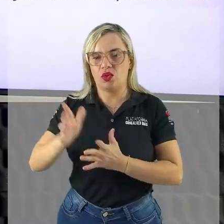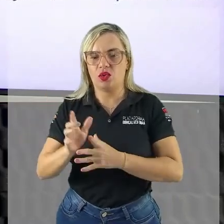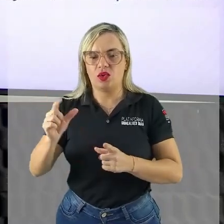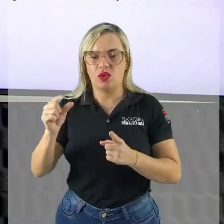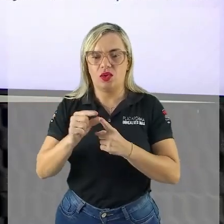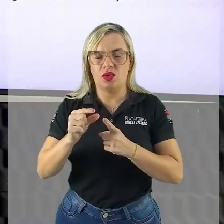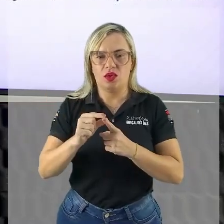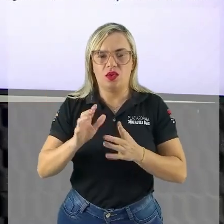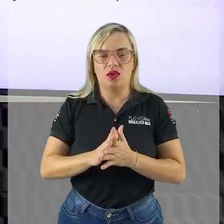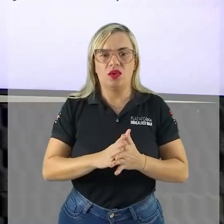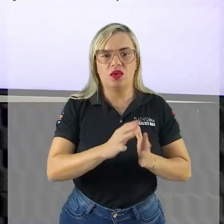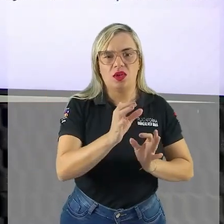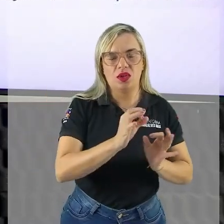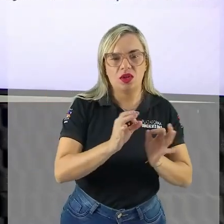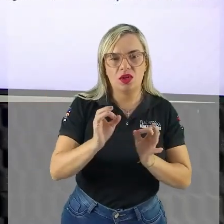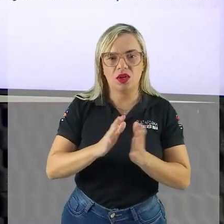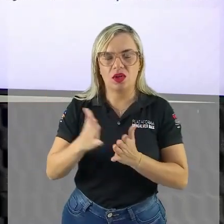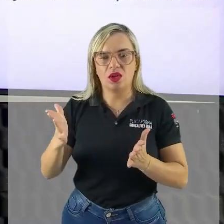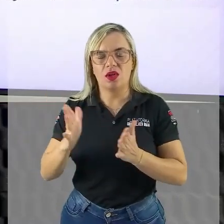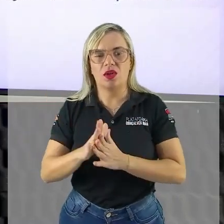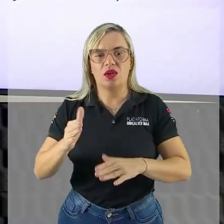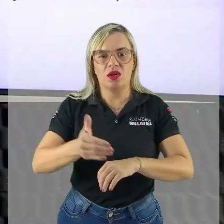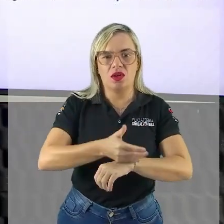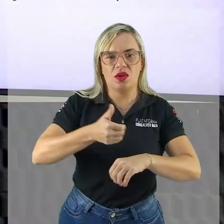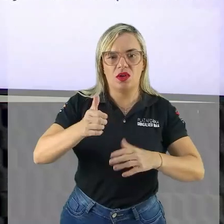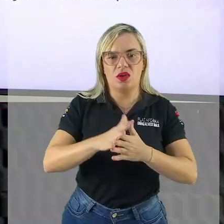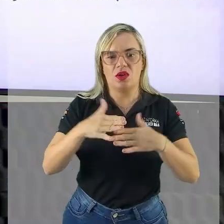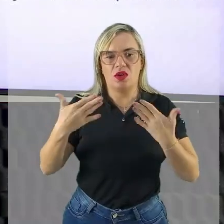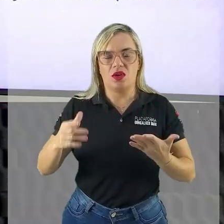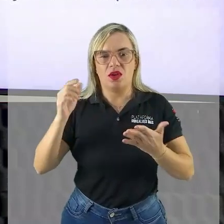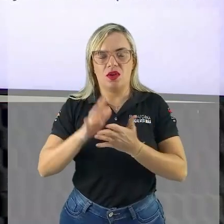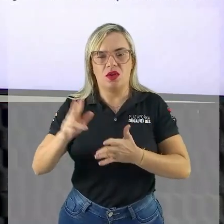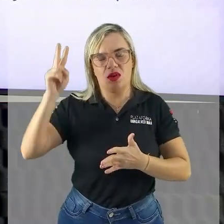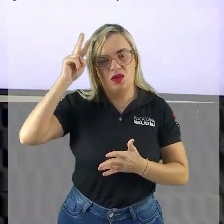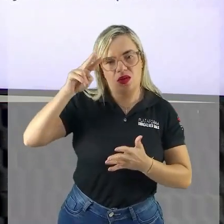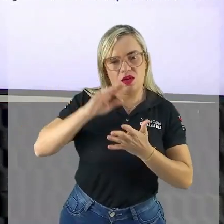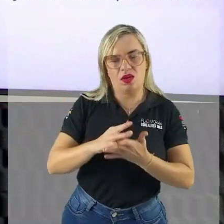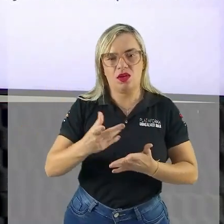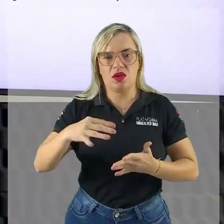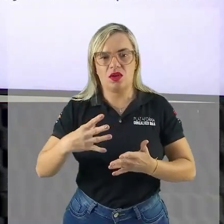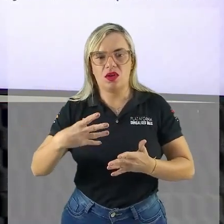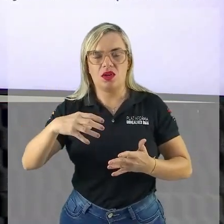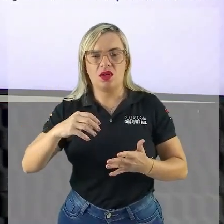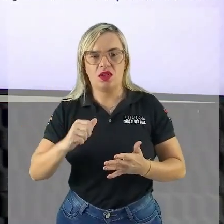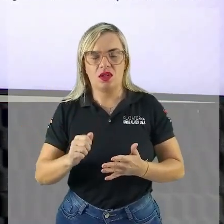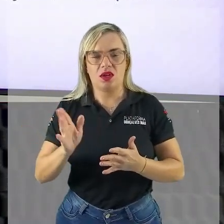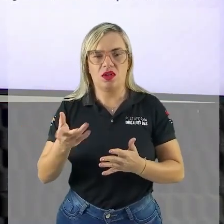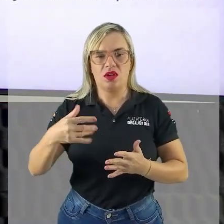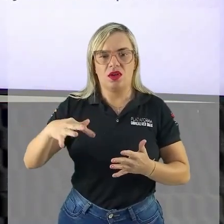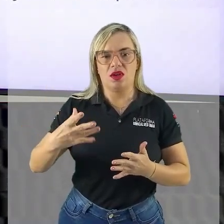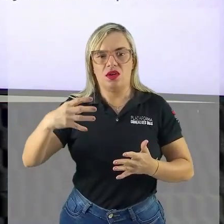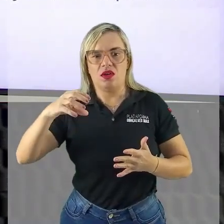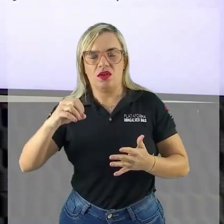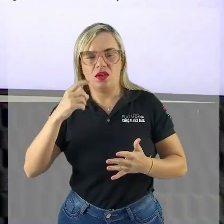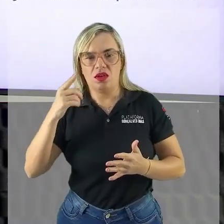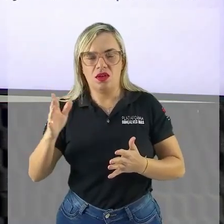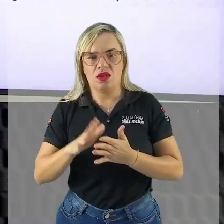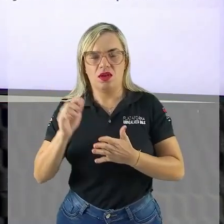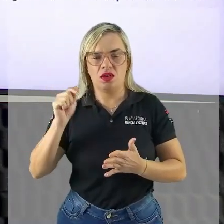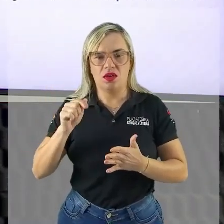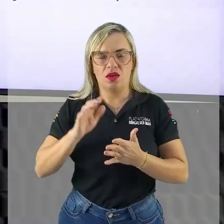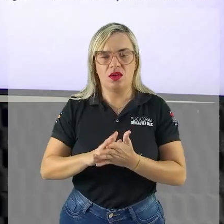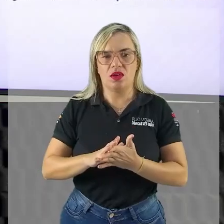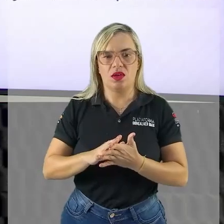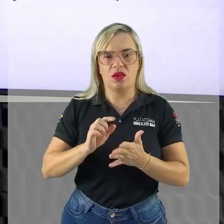vai retirando, tá? Você vai catando. Lembra daquele poema Catar Feijão? Tá? Que faz uma